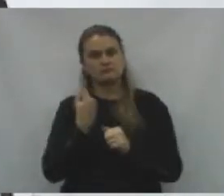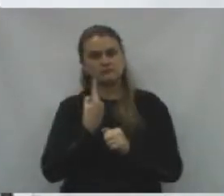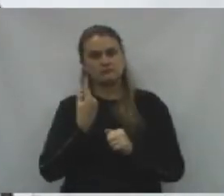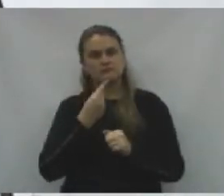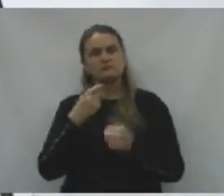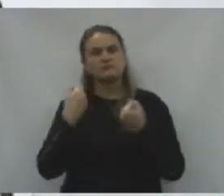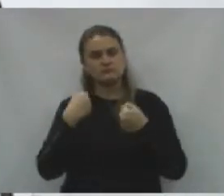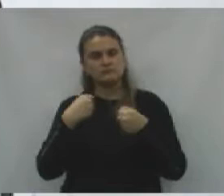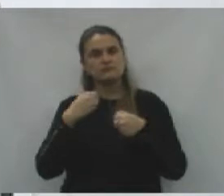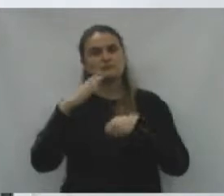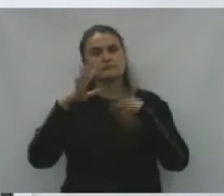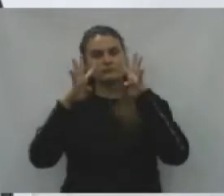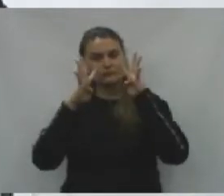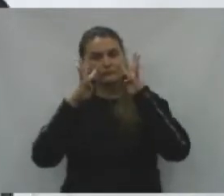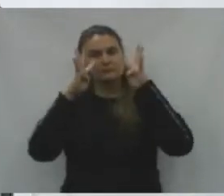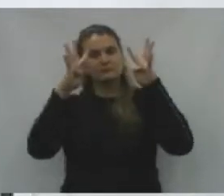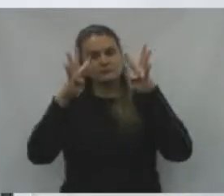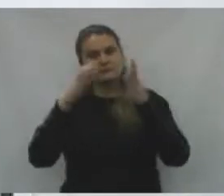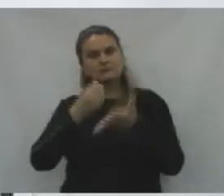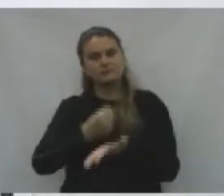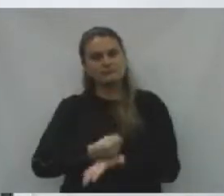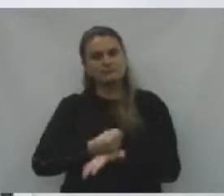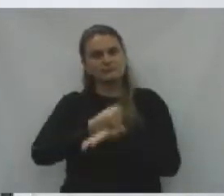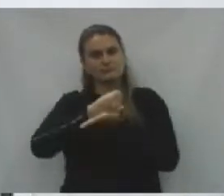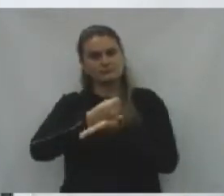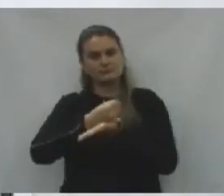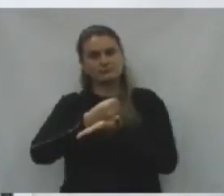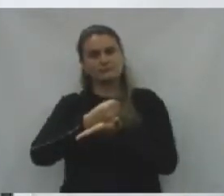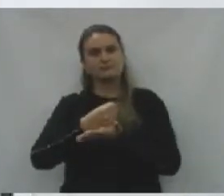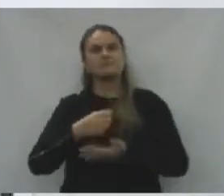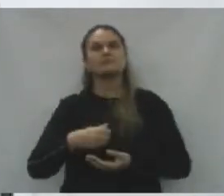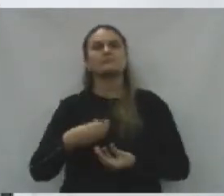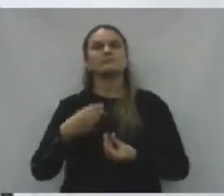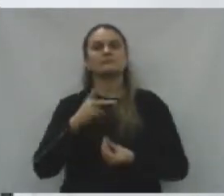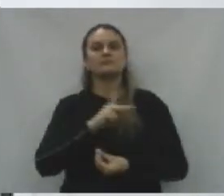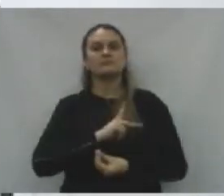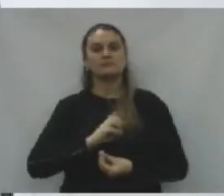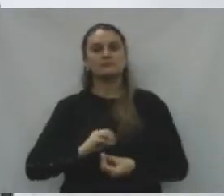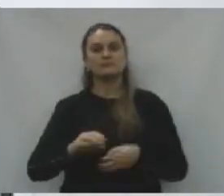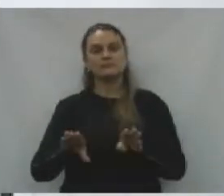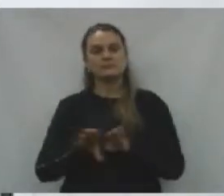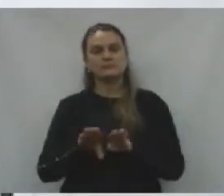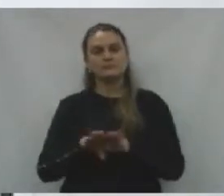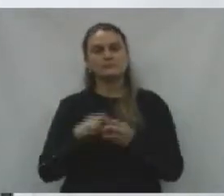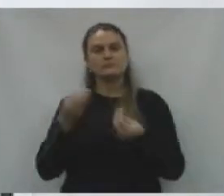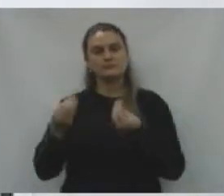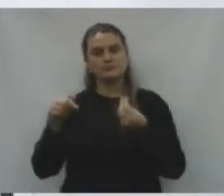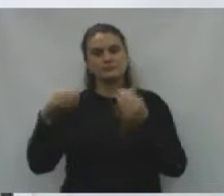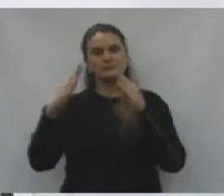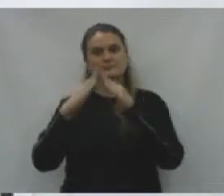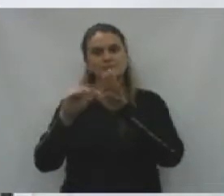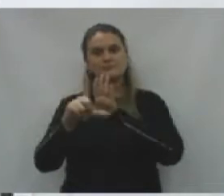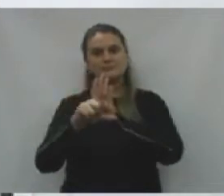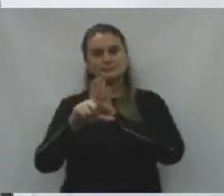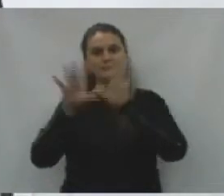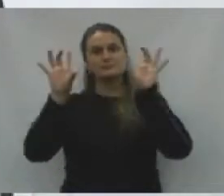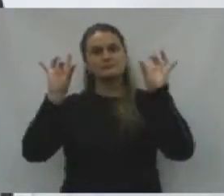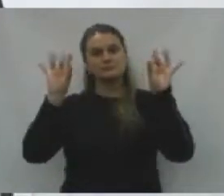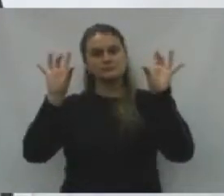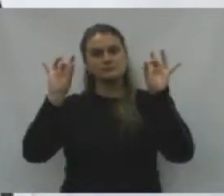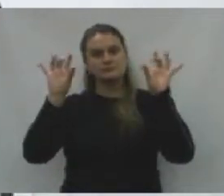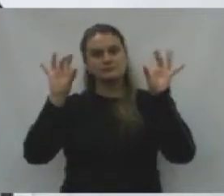que merece, então, cada vez mais o apoio dessas instituições públicas também, como essa Casa de Leis, em